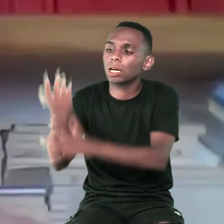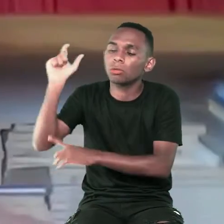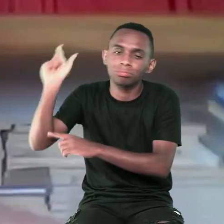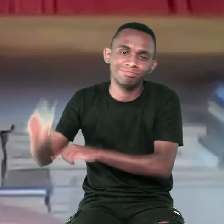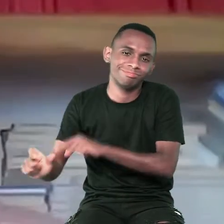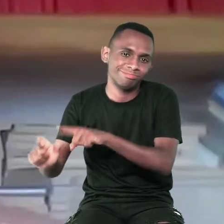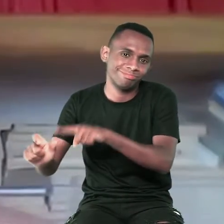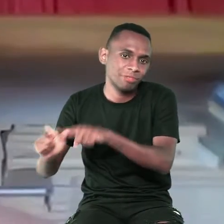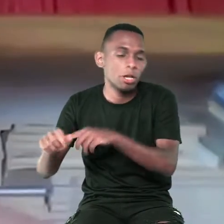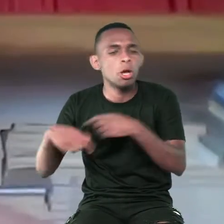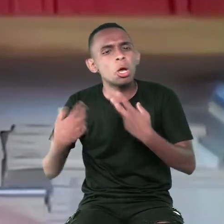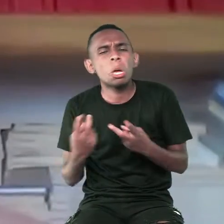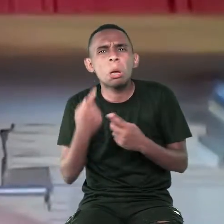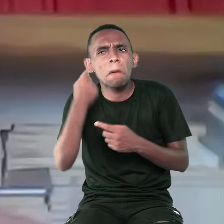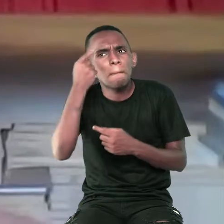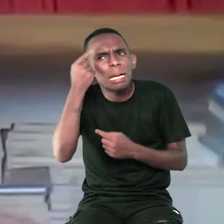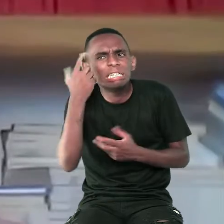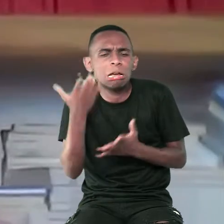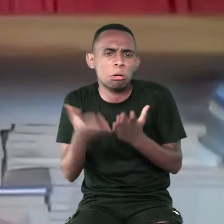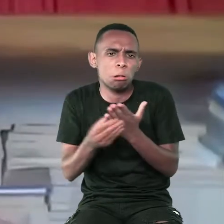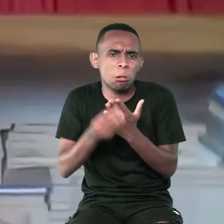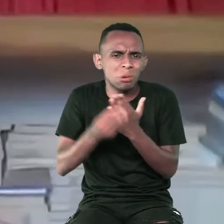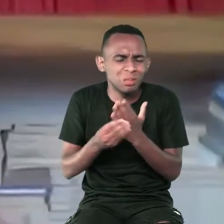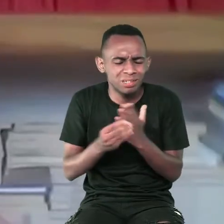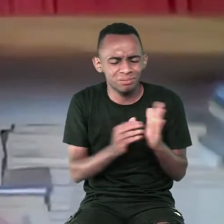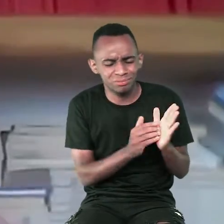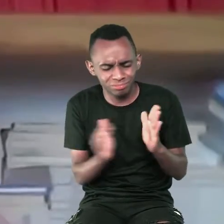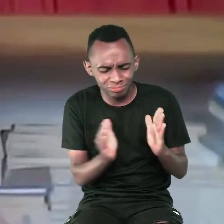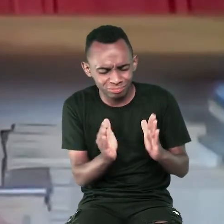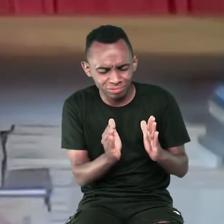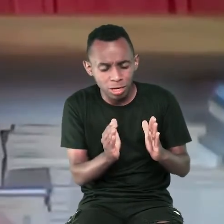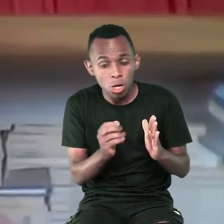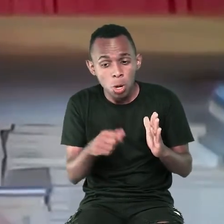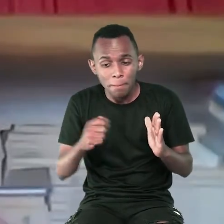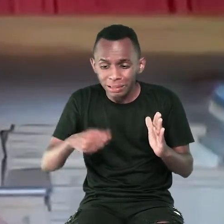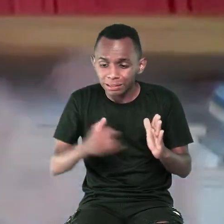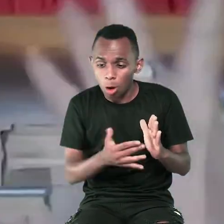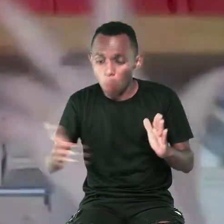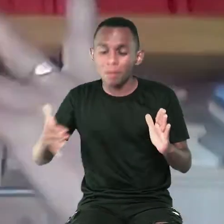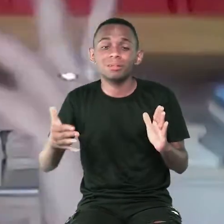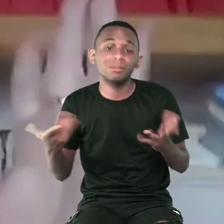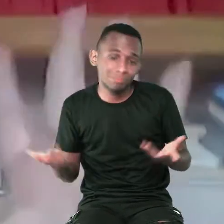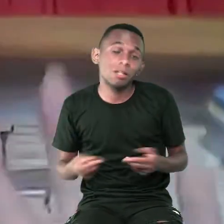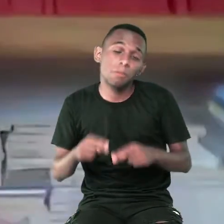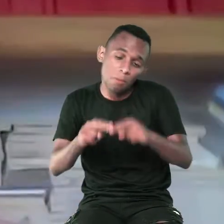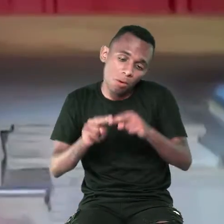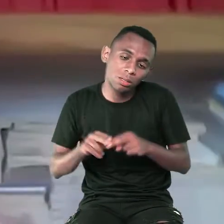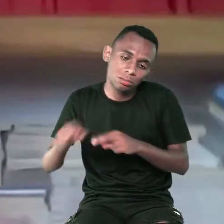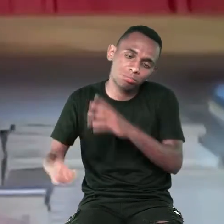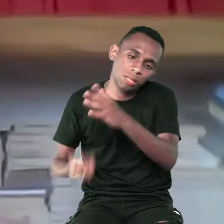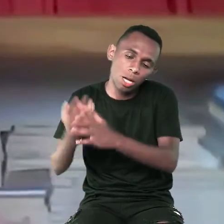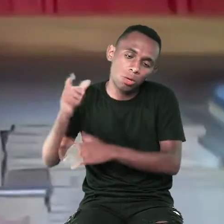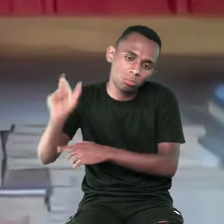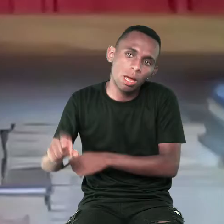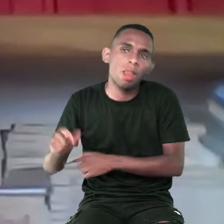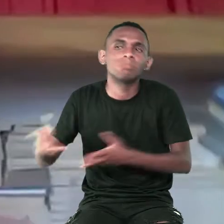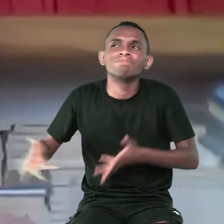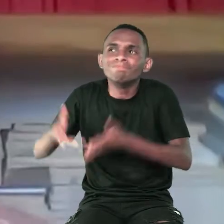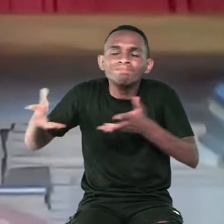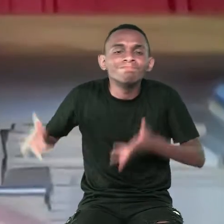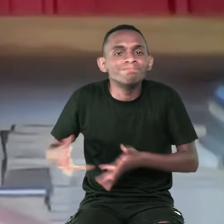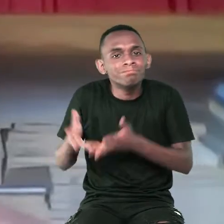e aí eu pensei, eu acho que o livro está meio curto, acho que eu preciso aumentar um pouquinho essa história. E aí ela veio assim como uma